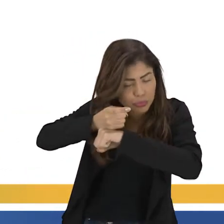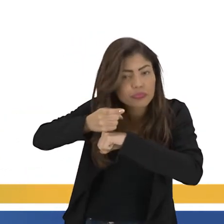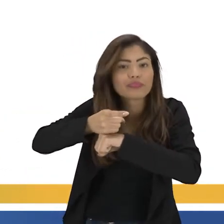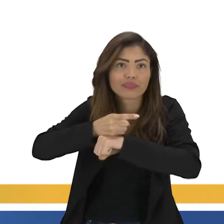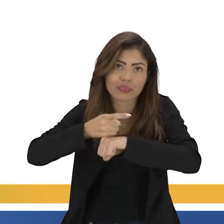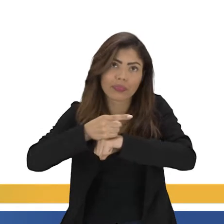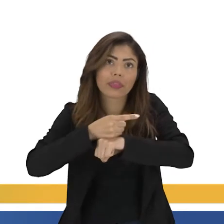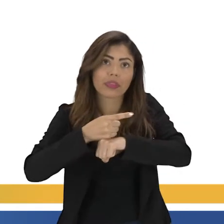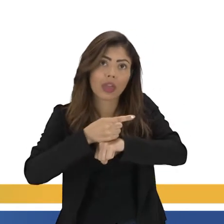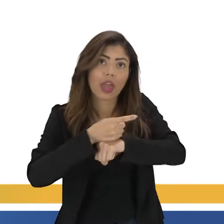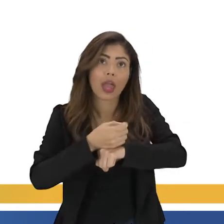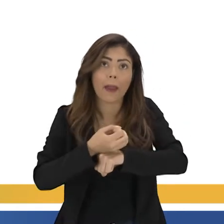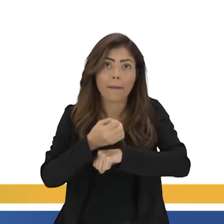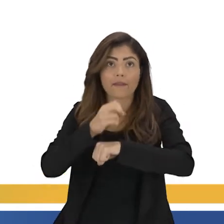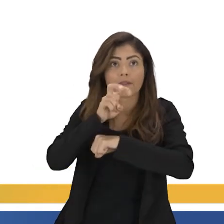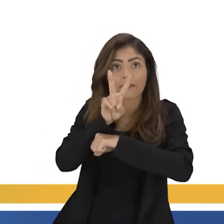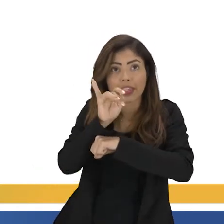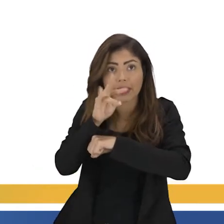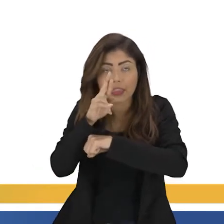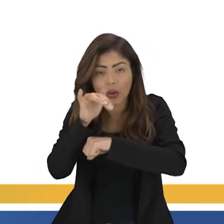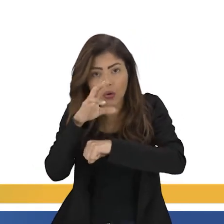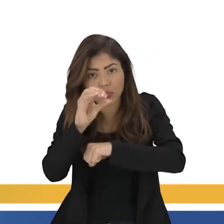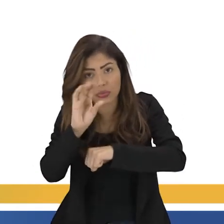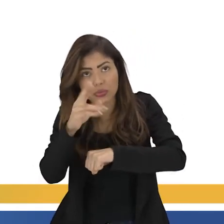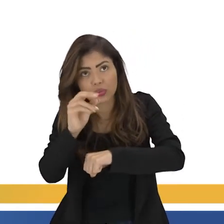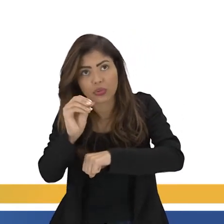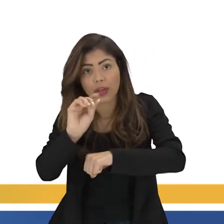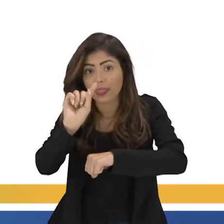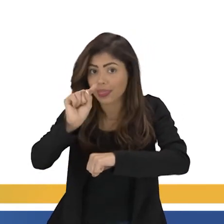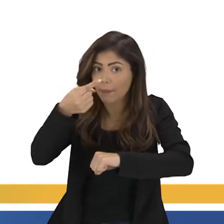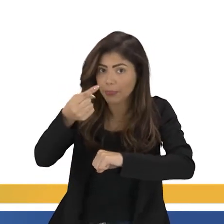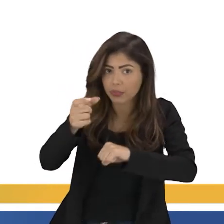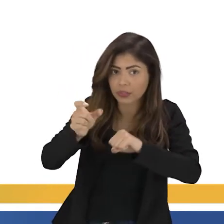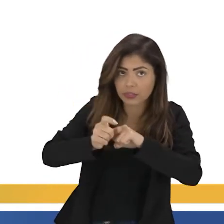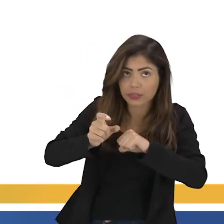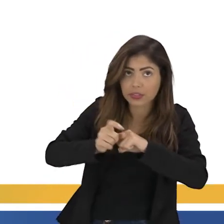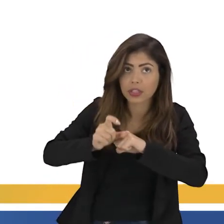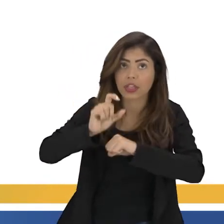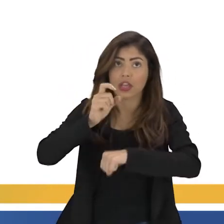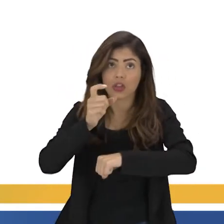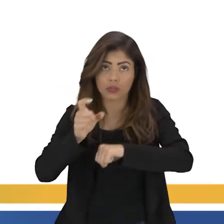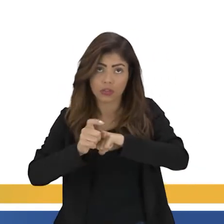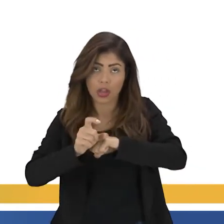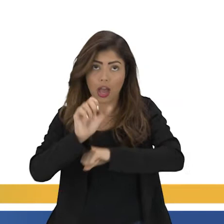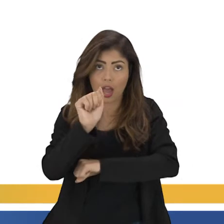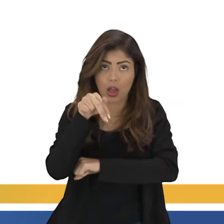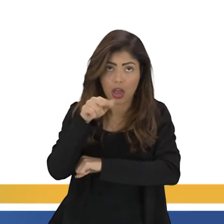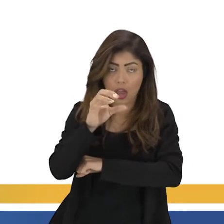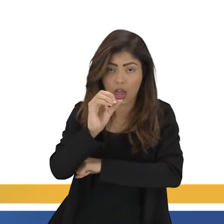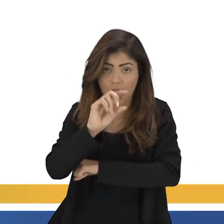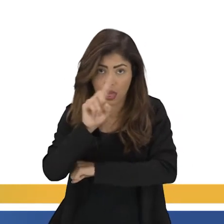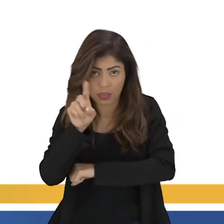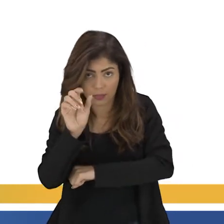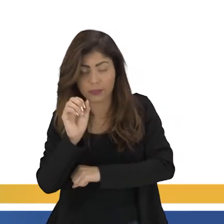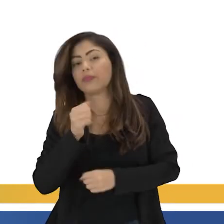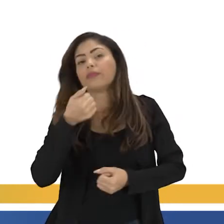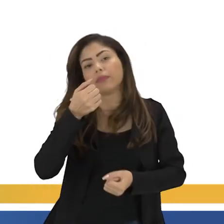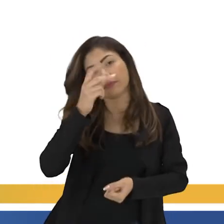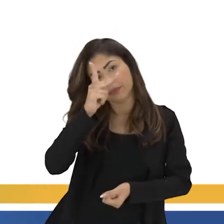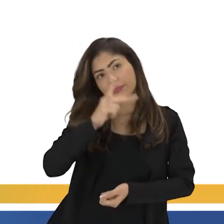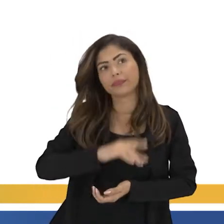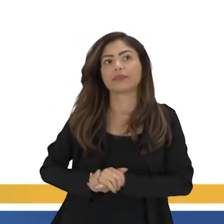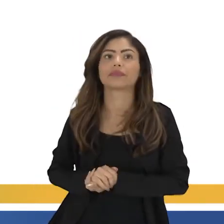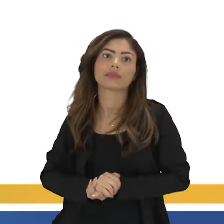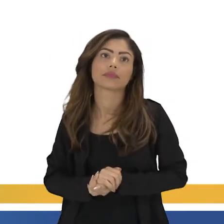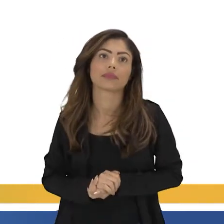seria 28, e depois vem o substantivo, anos, ok?